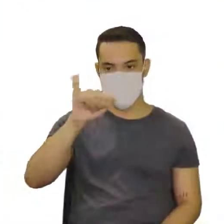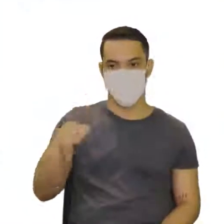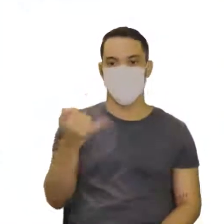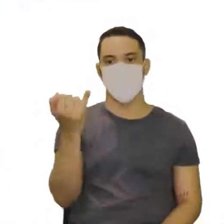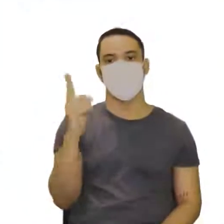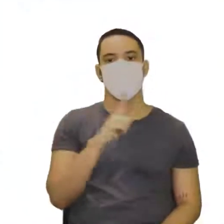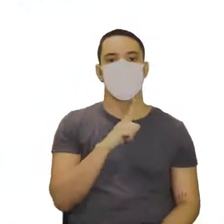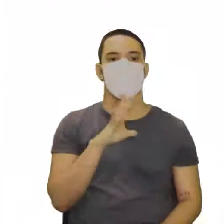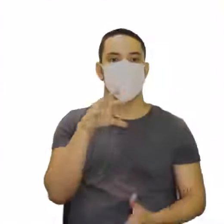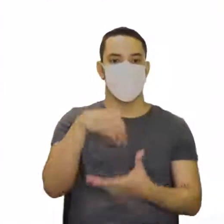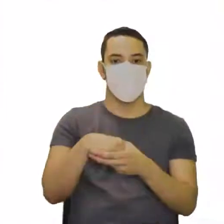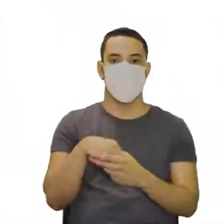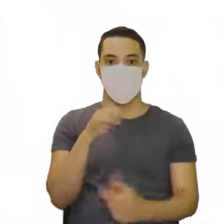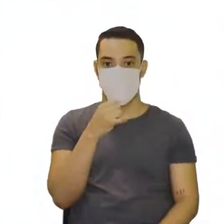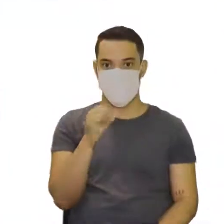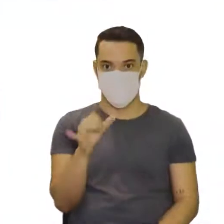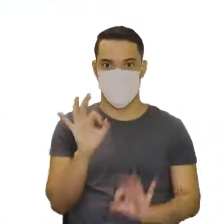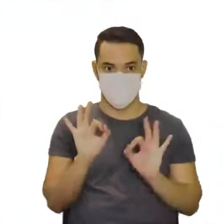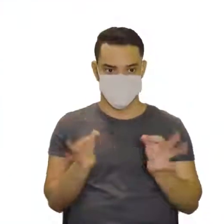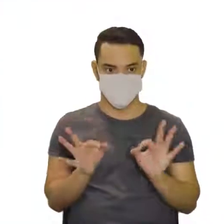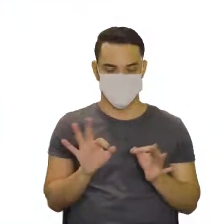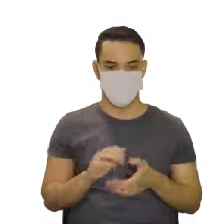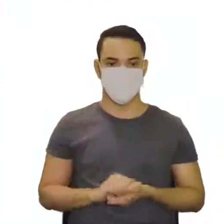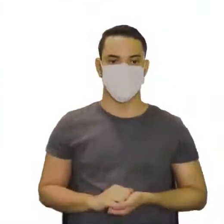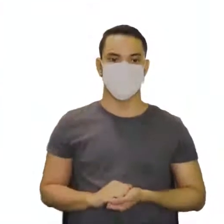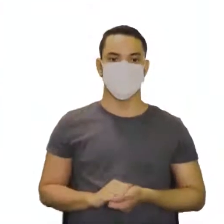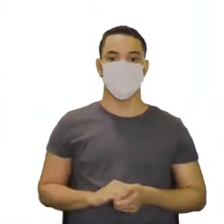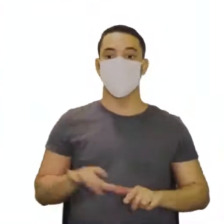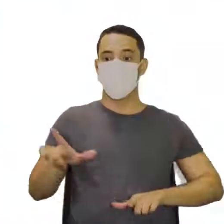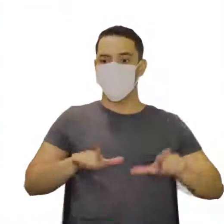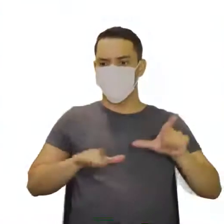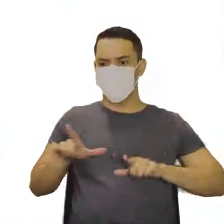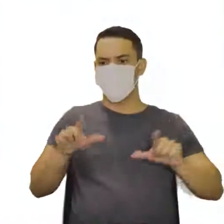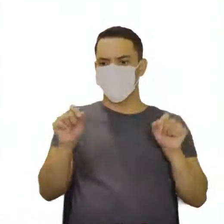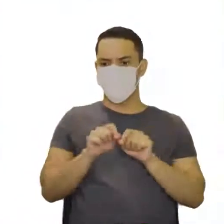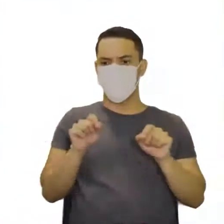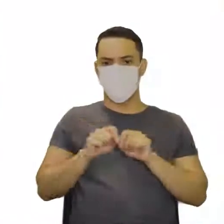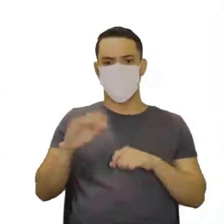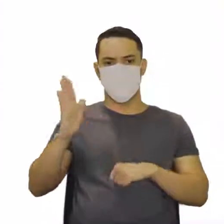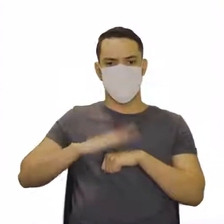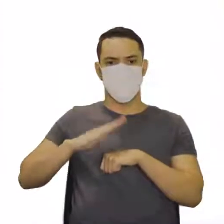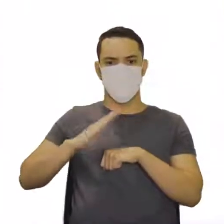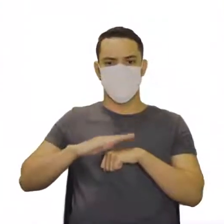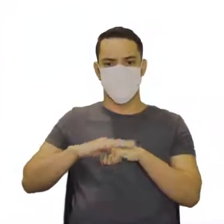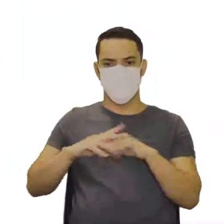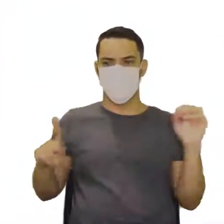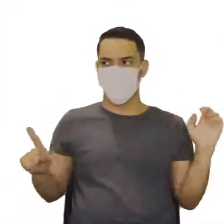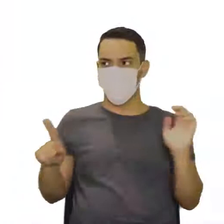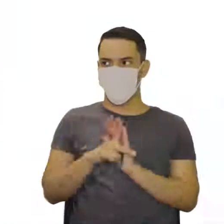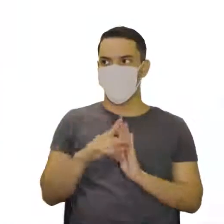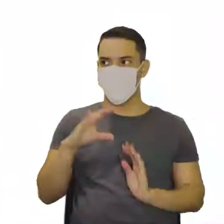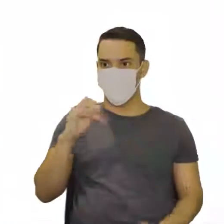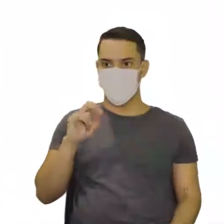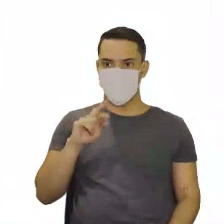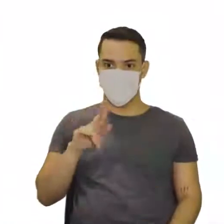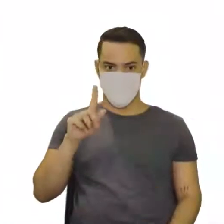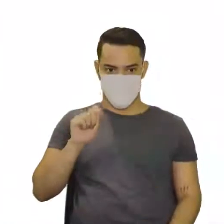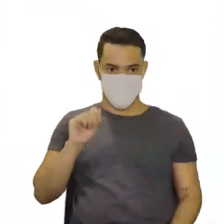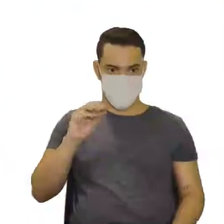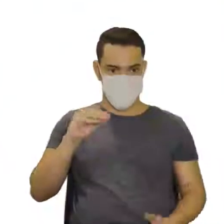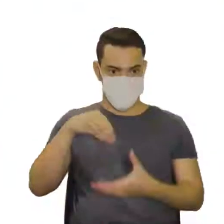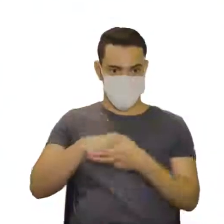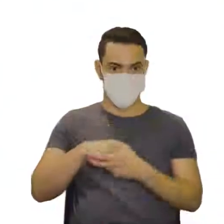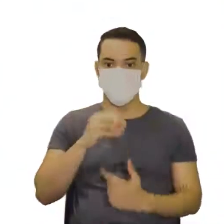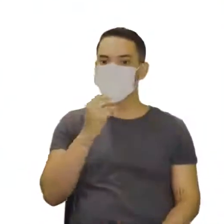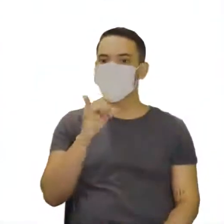passagem da corrente elétrica, ok? O trabalho realizado pelos portadores de carga que constituem a corrente